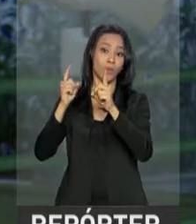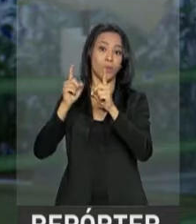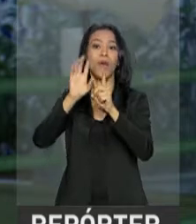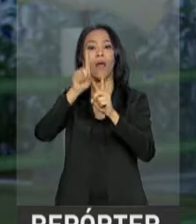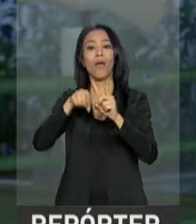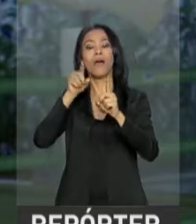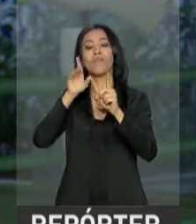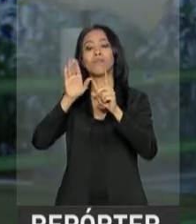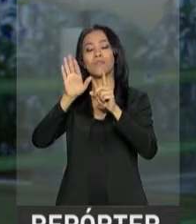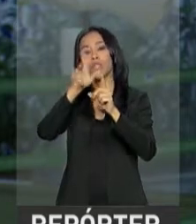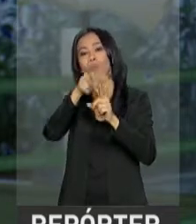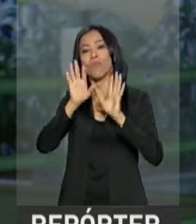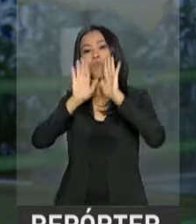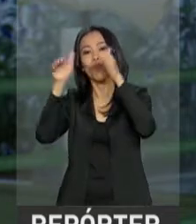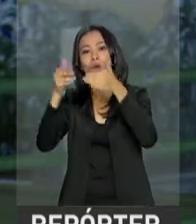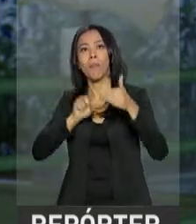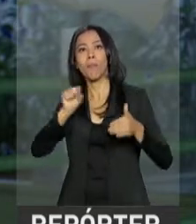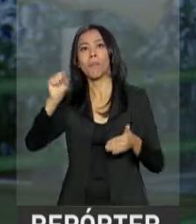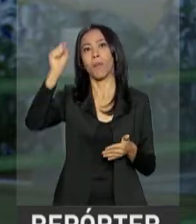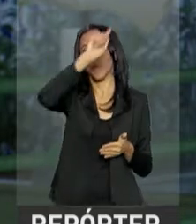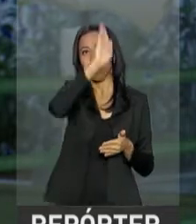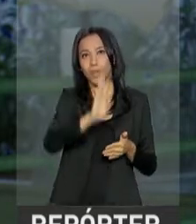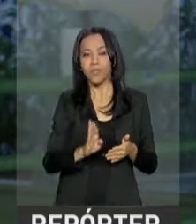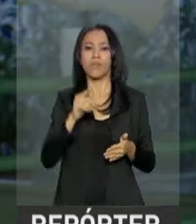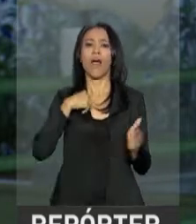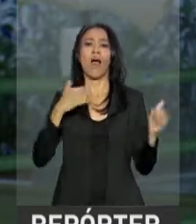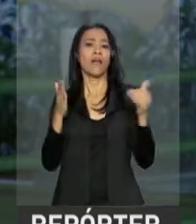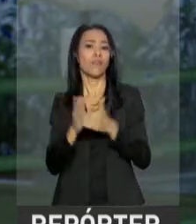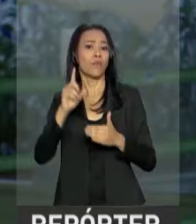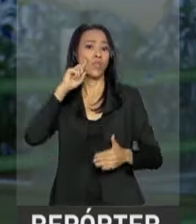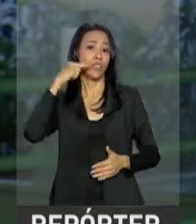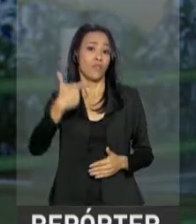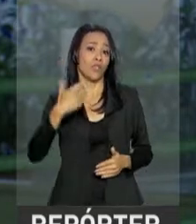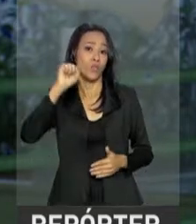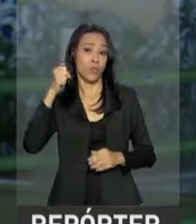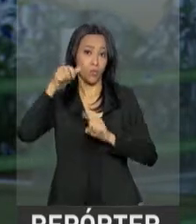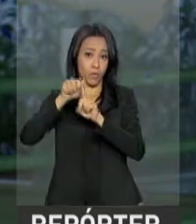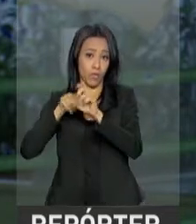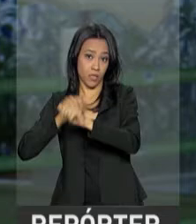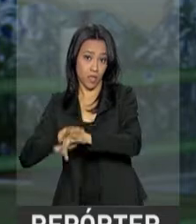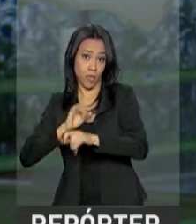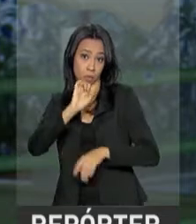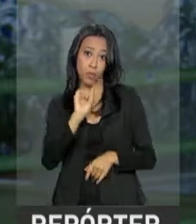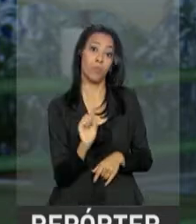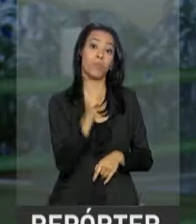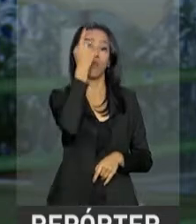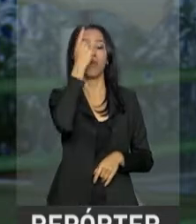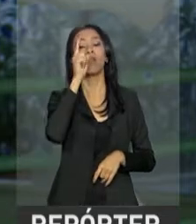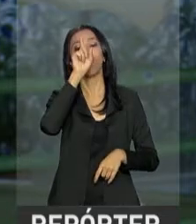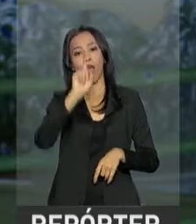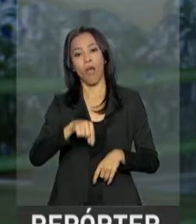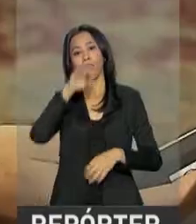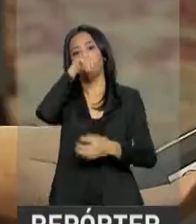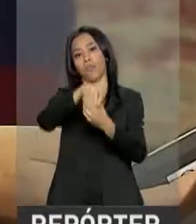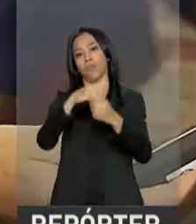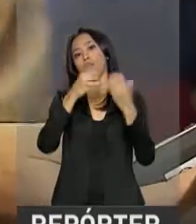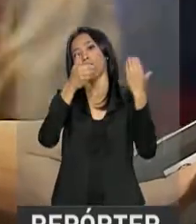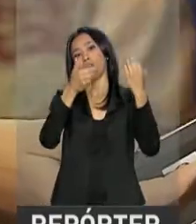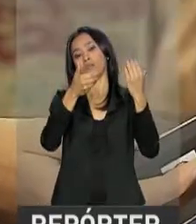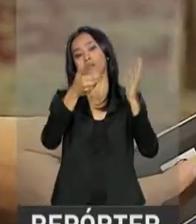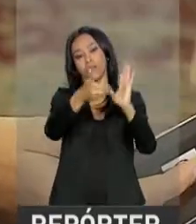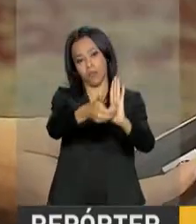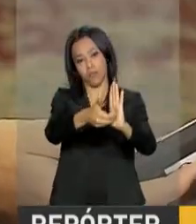o país até o próximo dia 28 de setembro o 1º encontro foi na câmara dos deputados a